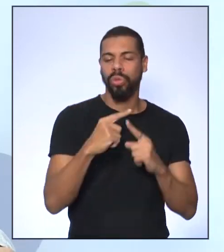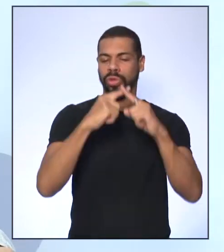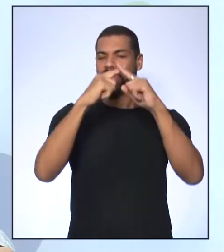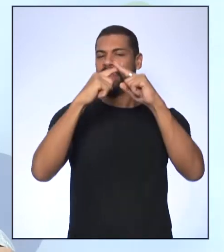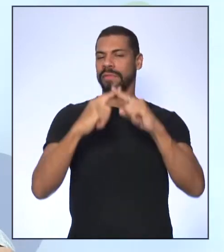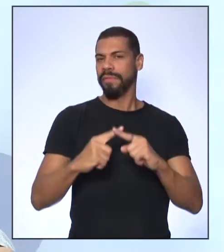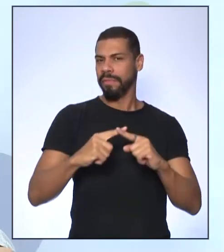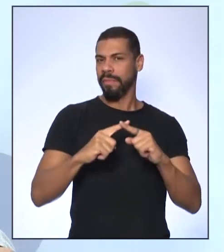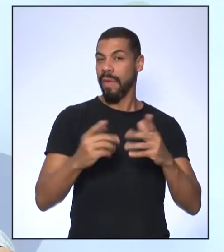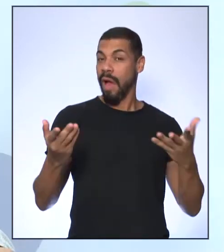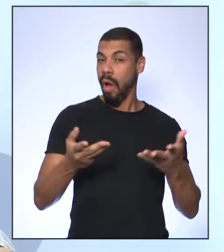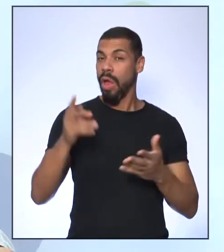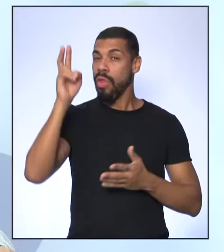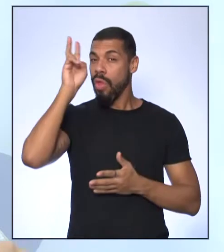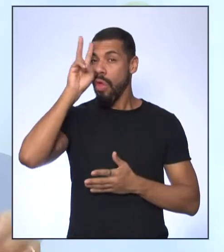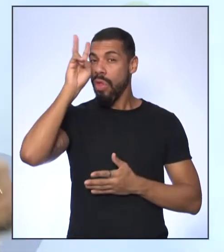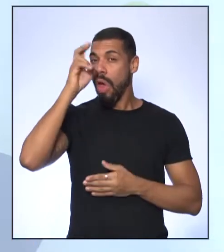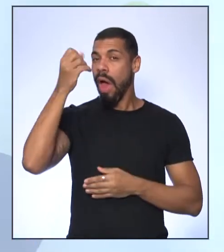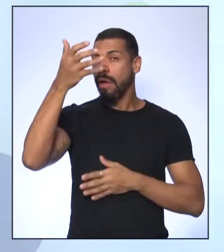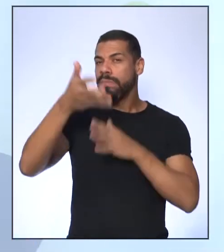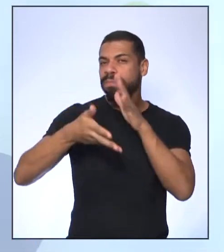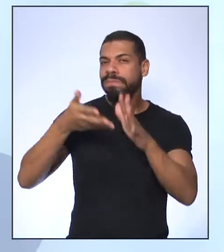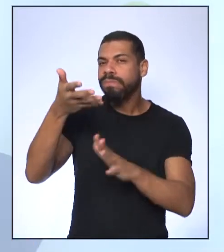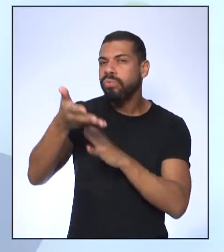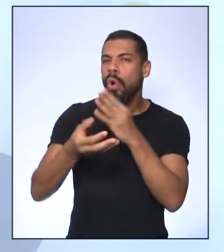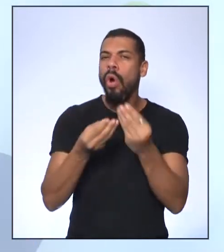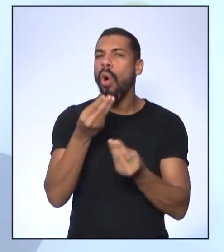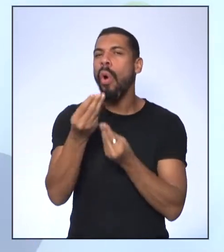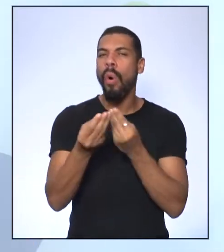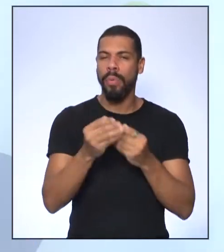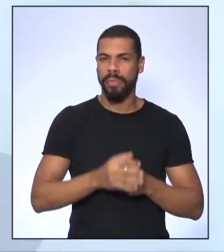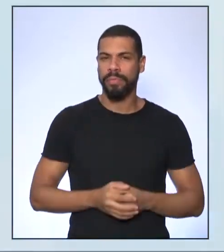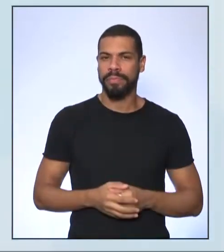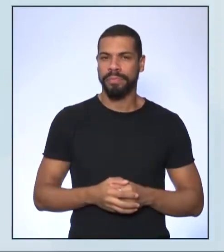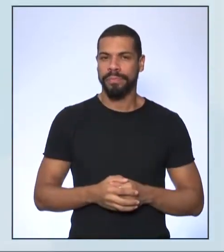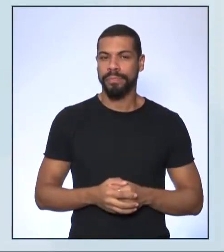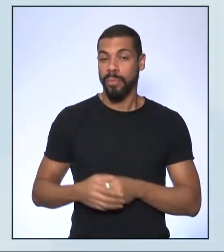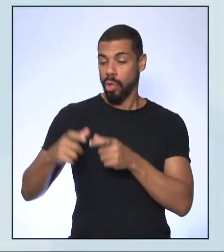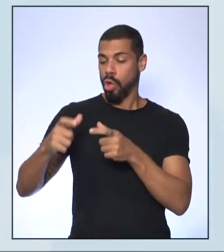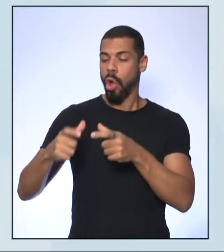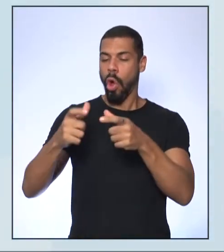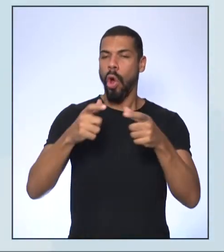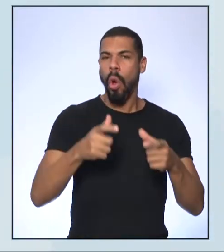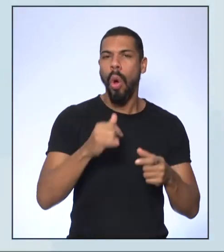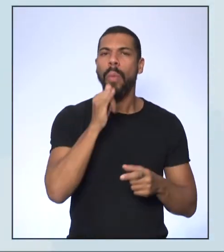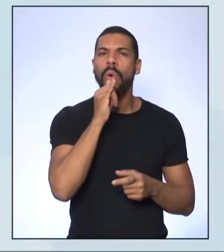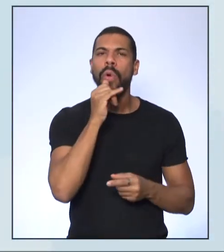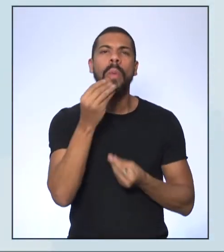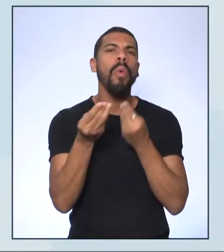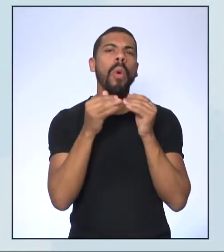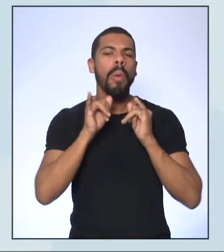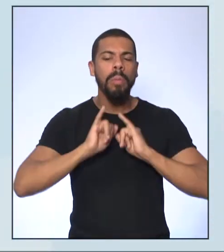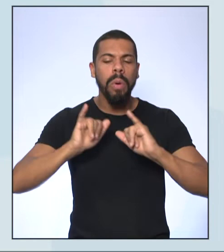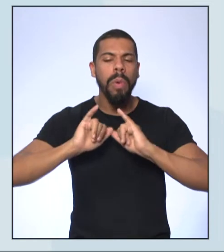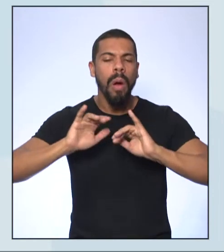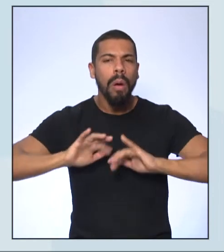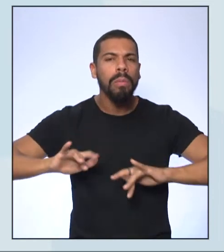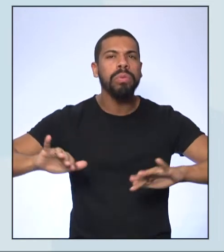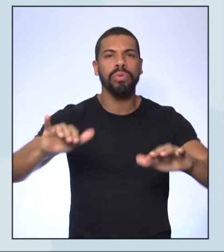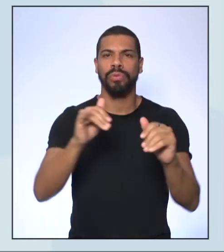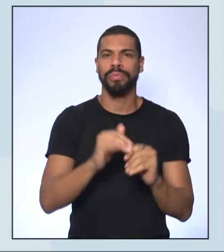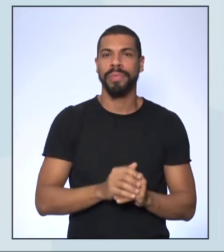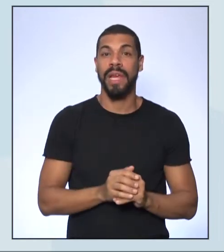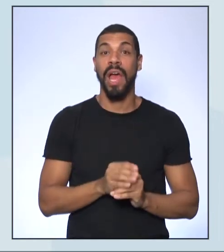A gente vai contar uma história para produzir nesses seguintes locais, né? O Facebook, que é o